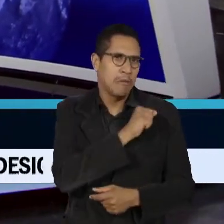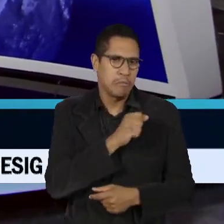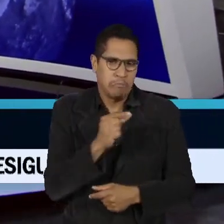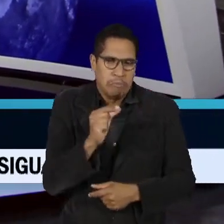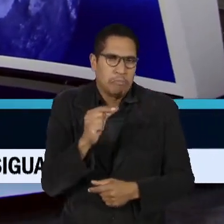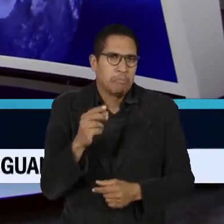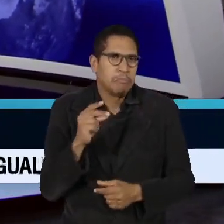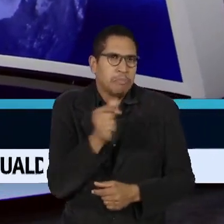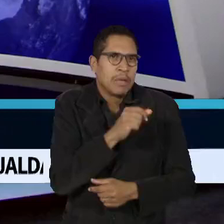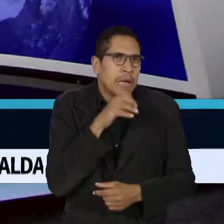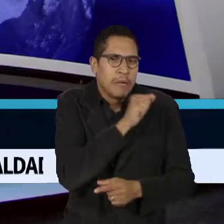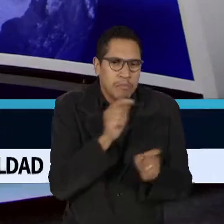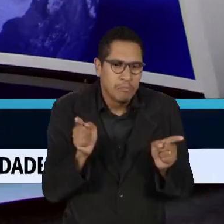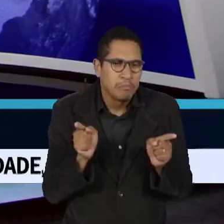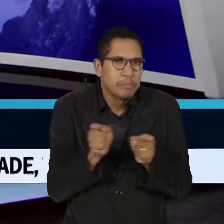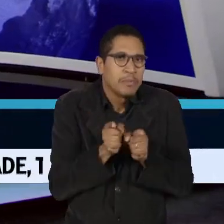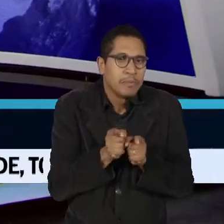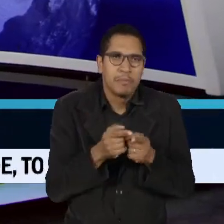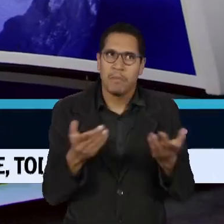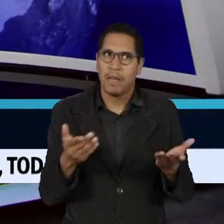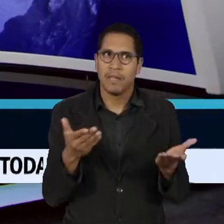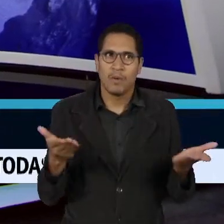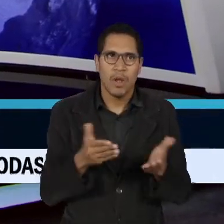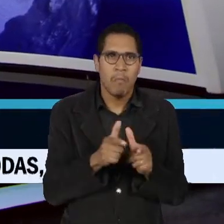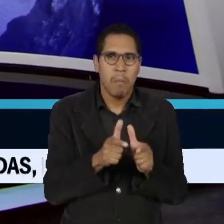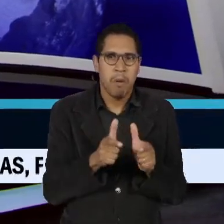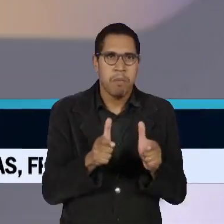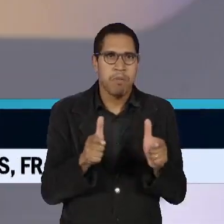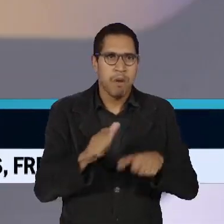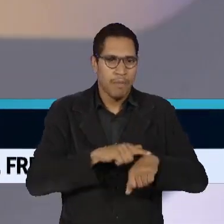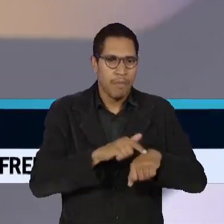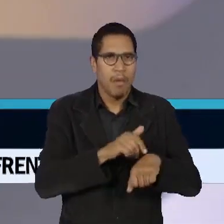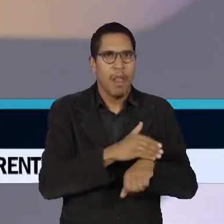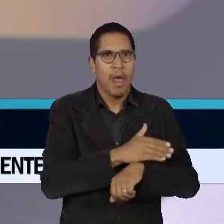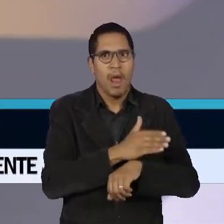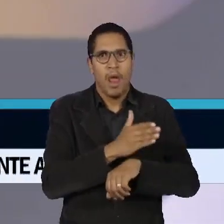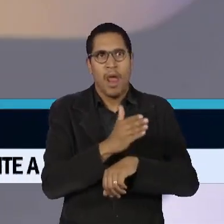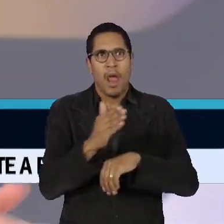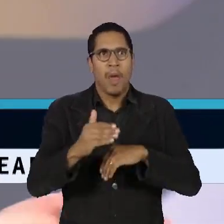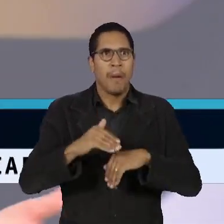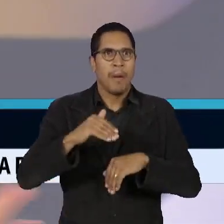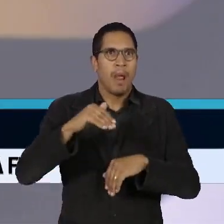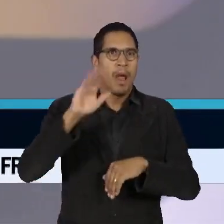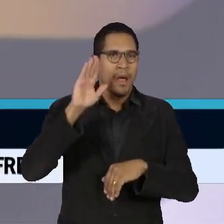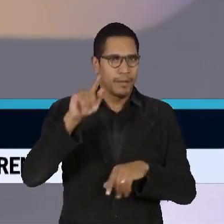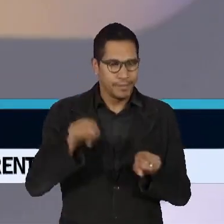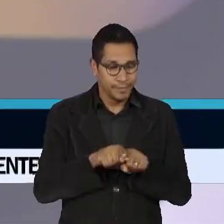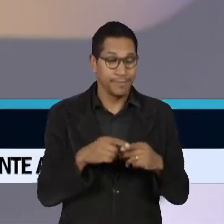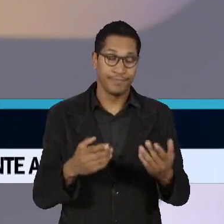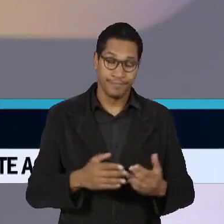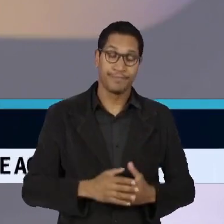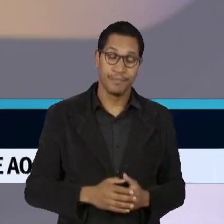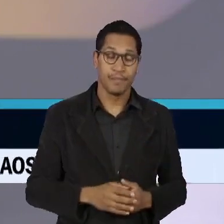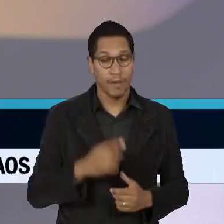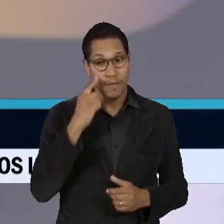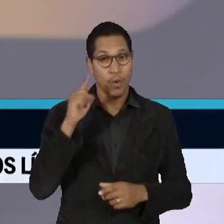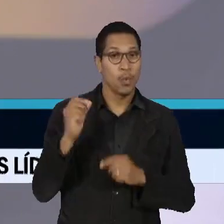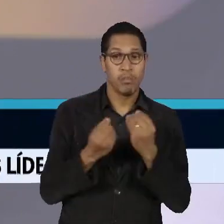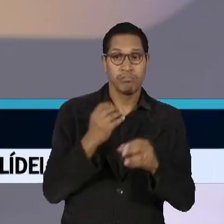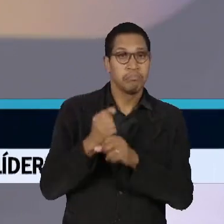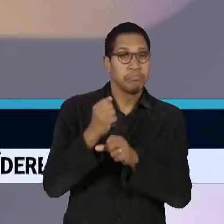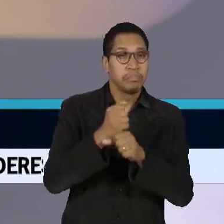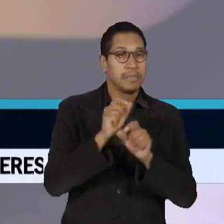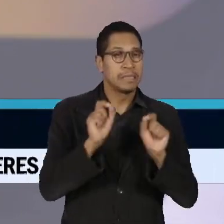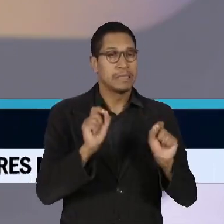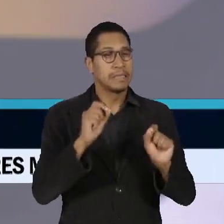você tá vendo o número de dificuldades se acumulando Então eu acho que como a gente estava conversando isso não é